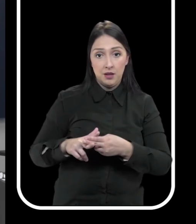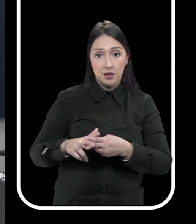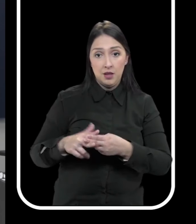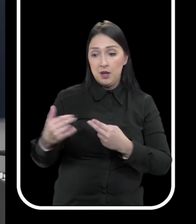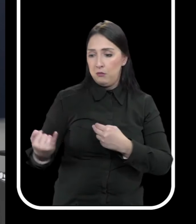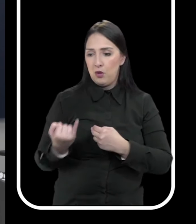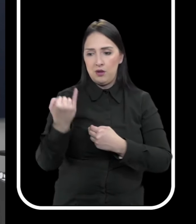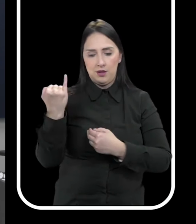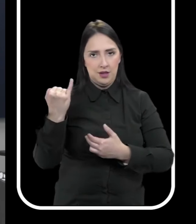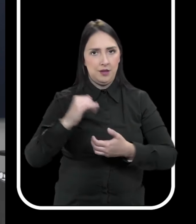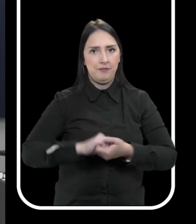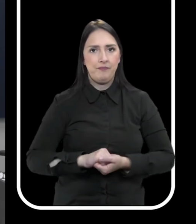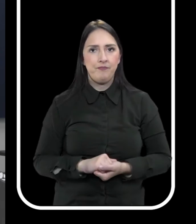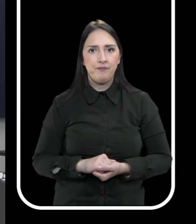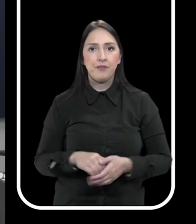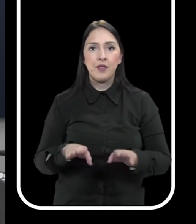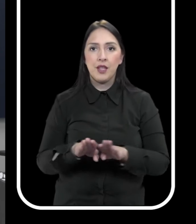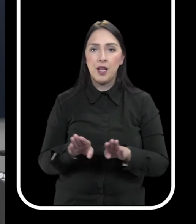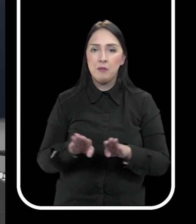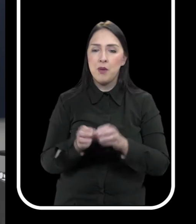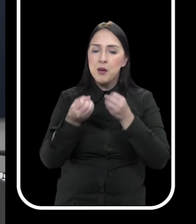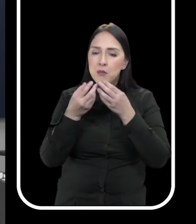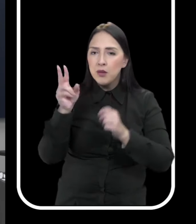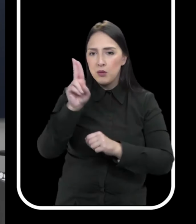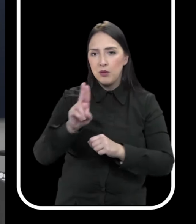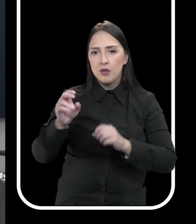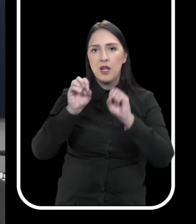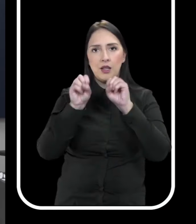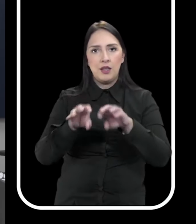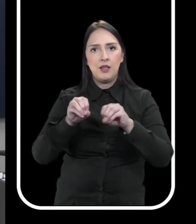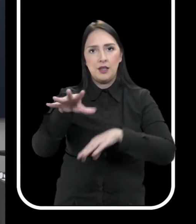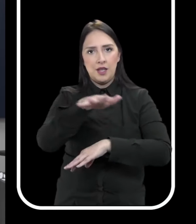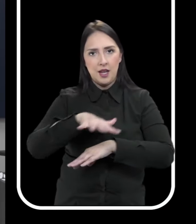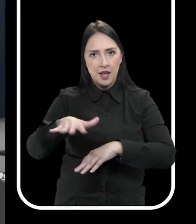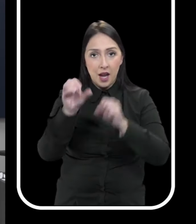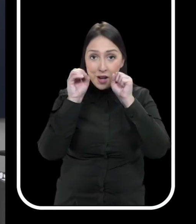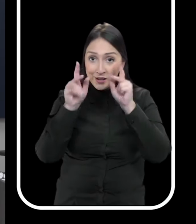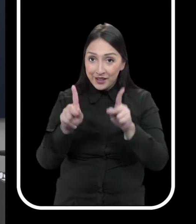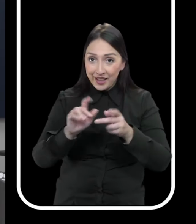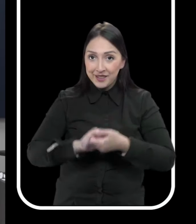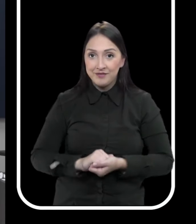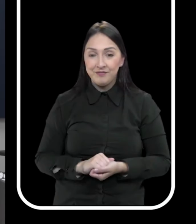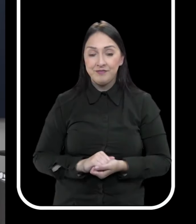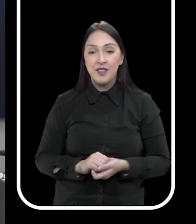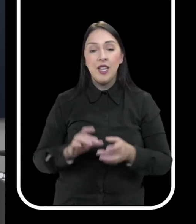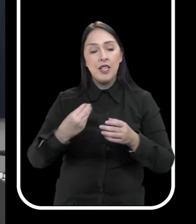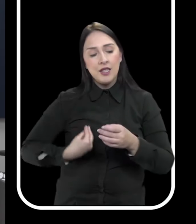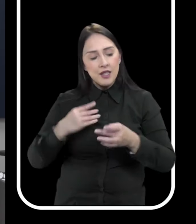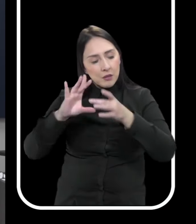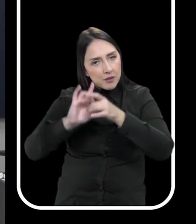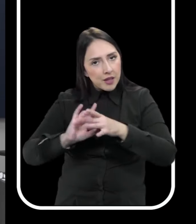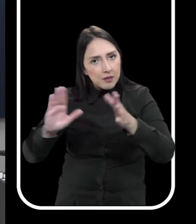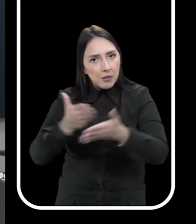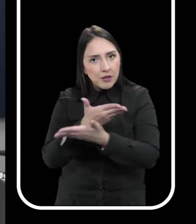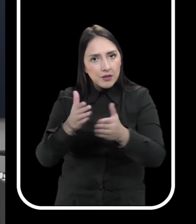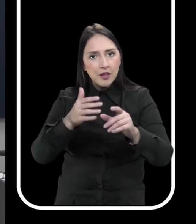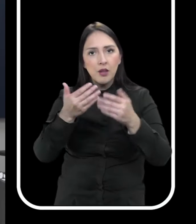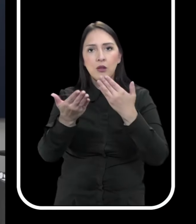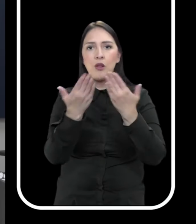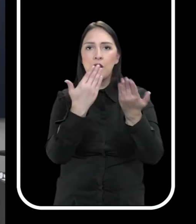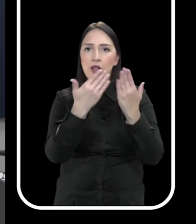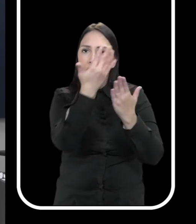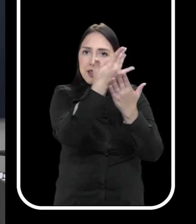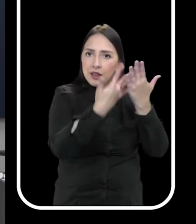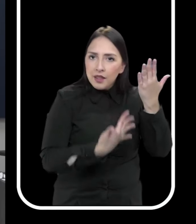ferramenta extremamente importante e muito utilizada na educação. Ok? Ficamos à disposição de vocês